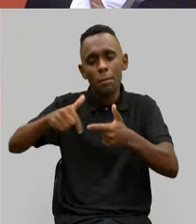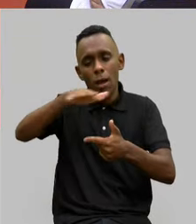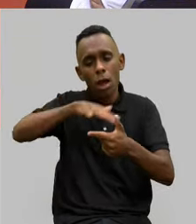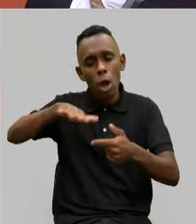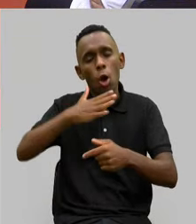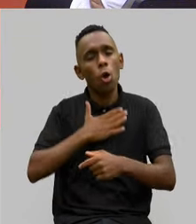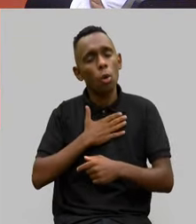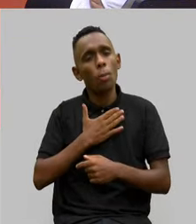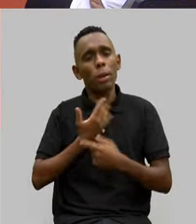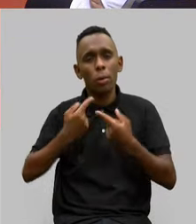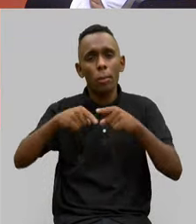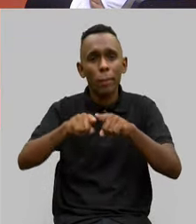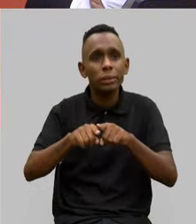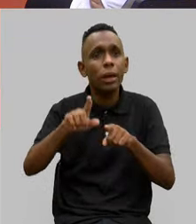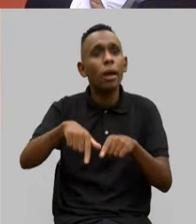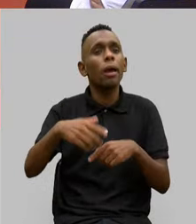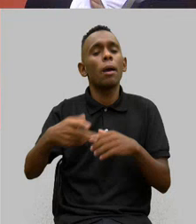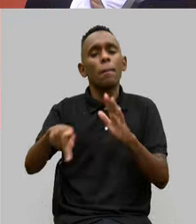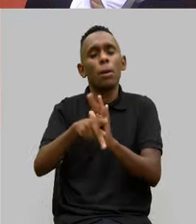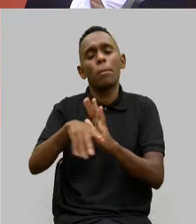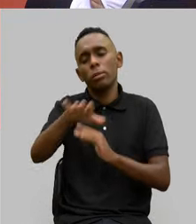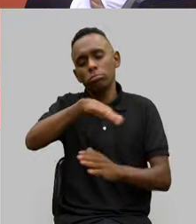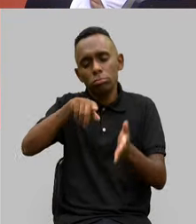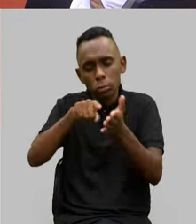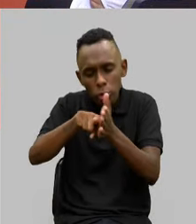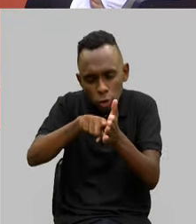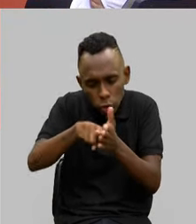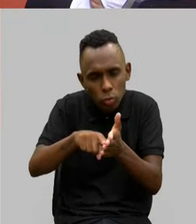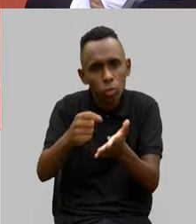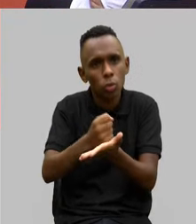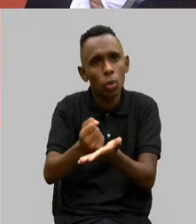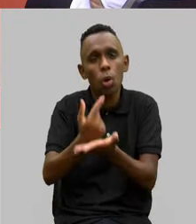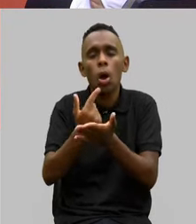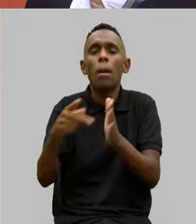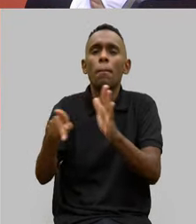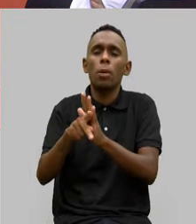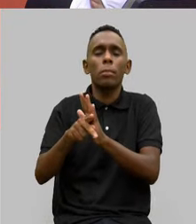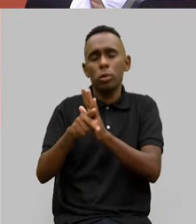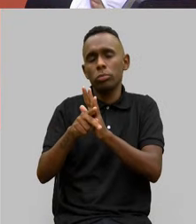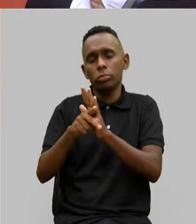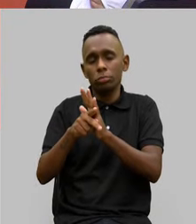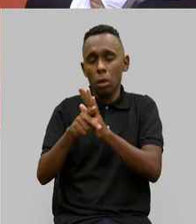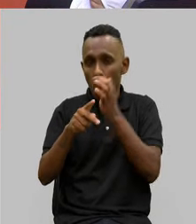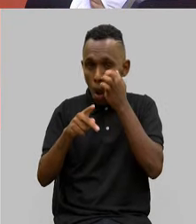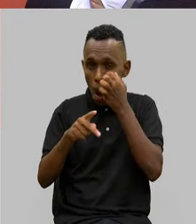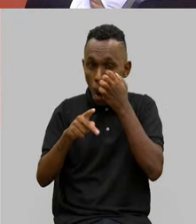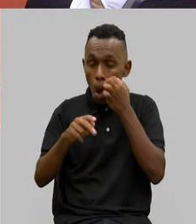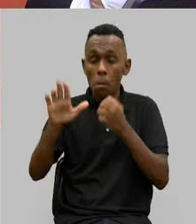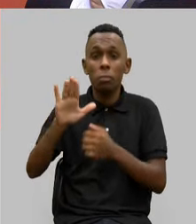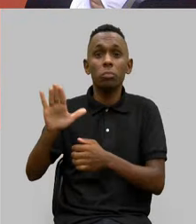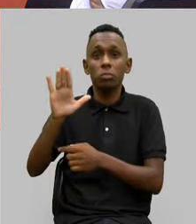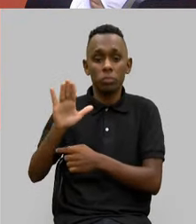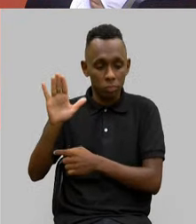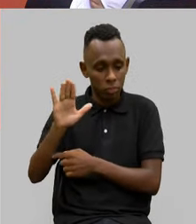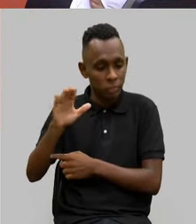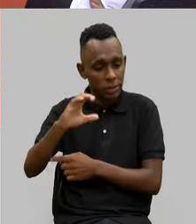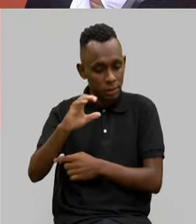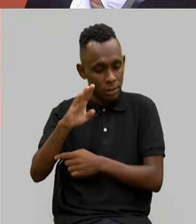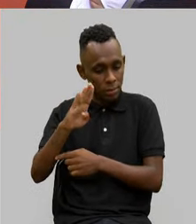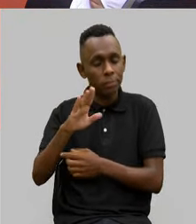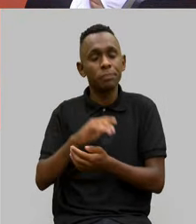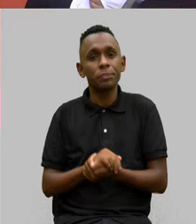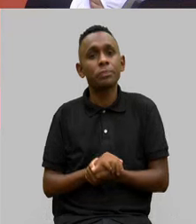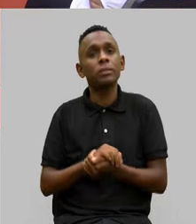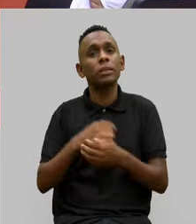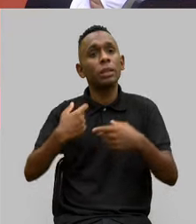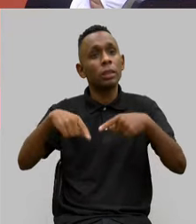né área de farmacologia de canabinoides né eu especificamente trabalho mais na área de neurociências né então